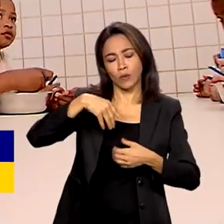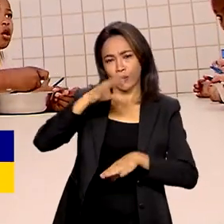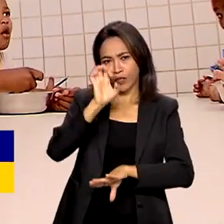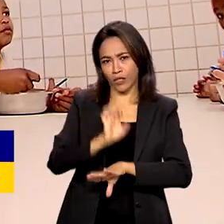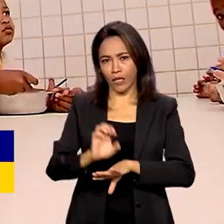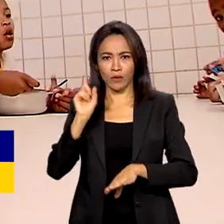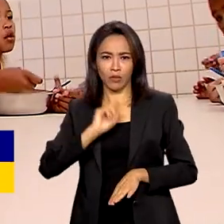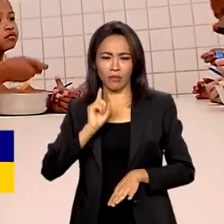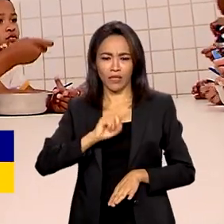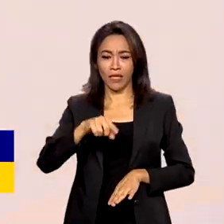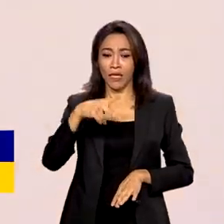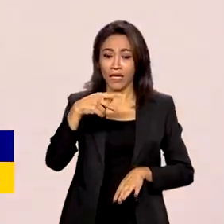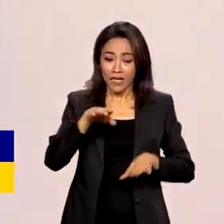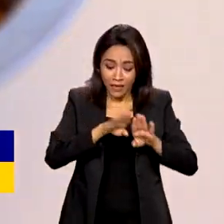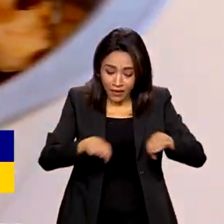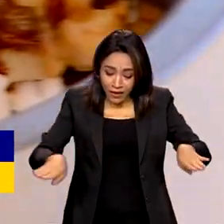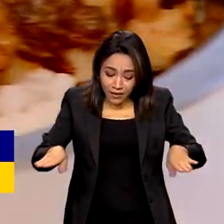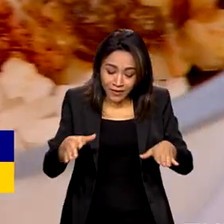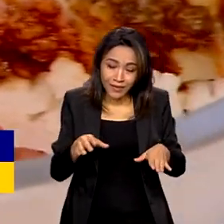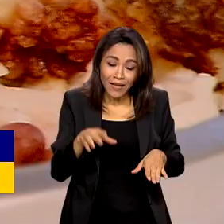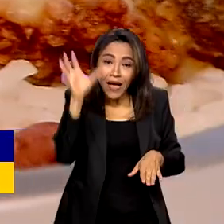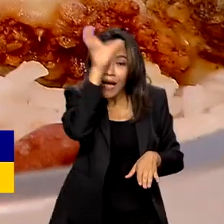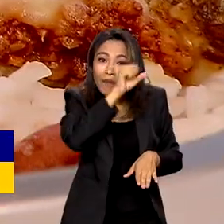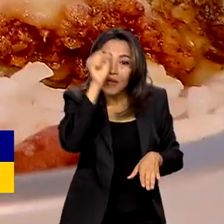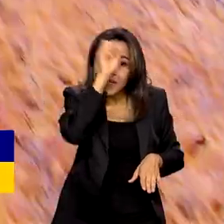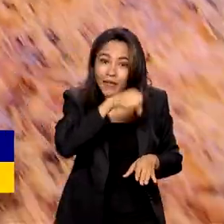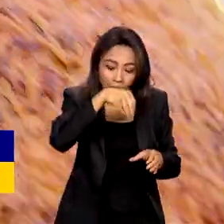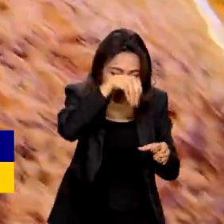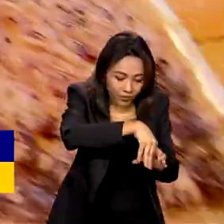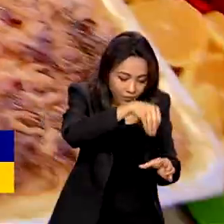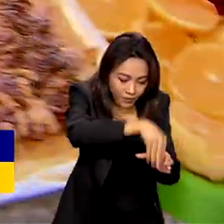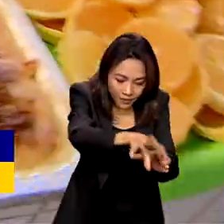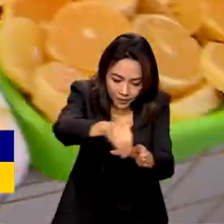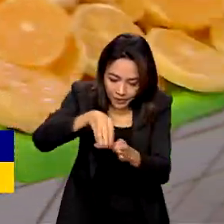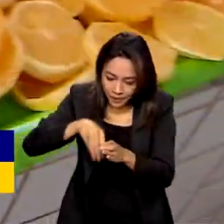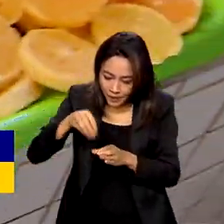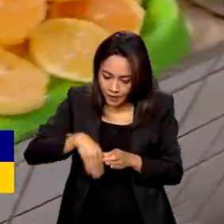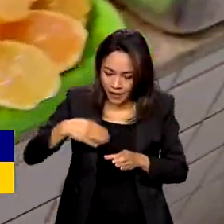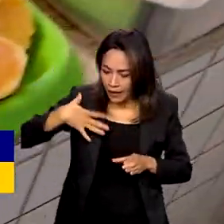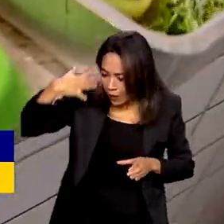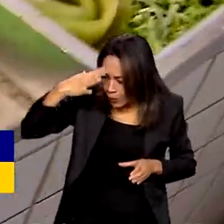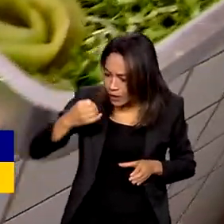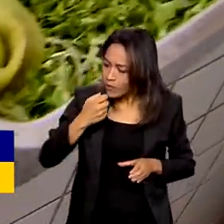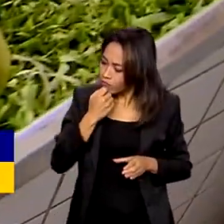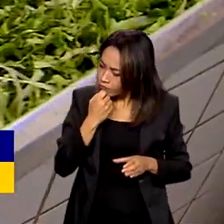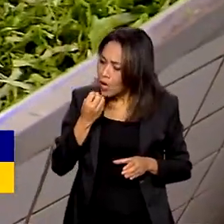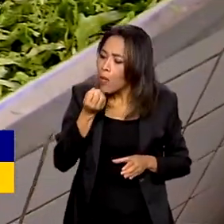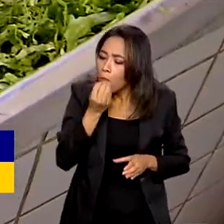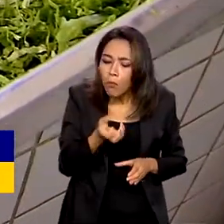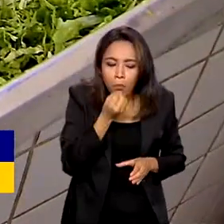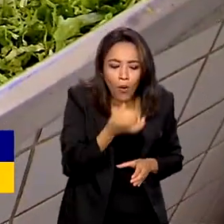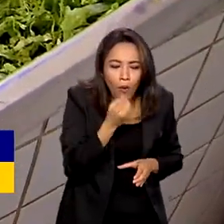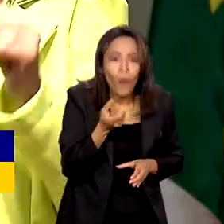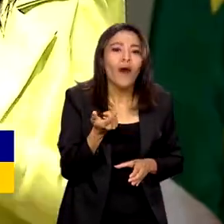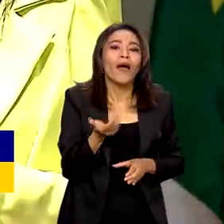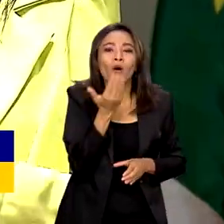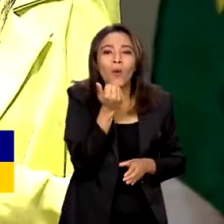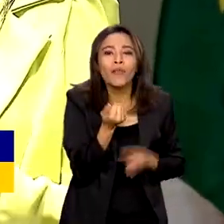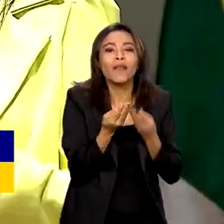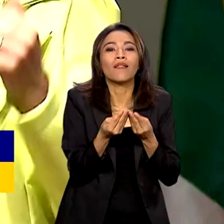crianças Muito pequenas aprenderam na escola a plantar colher e entender que alimento bom é o que vem da